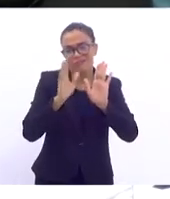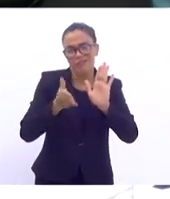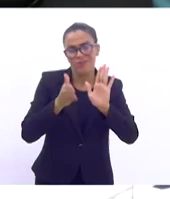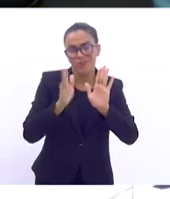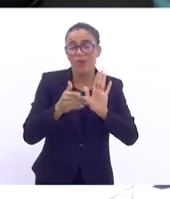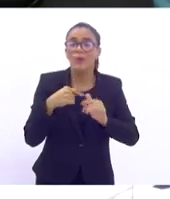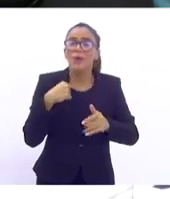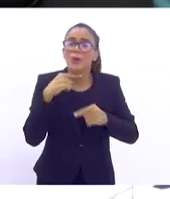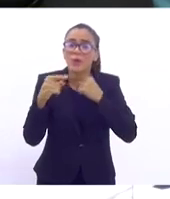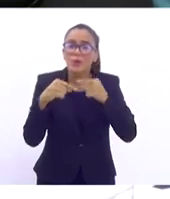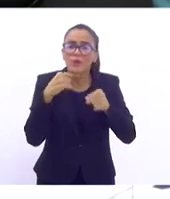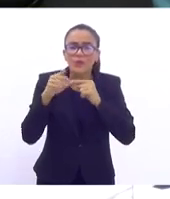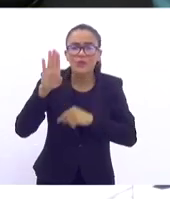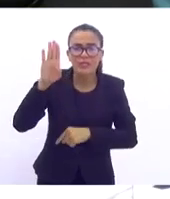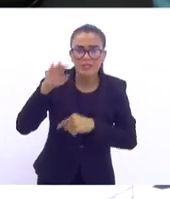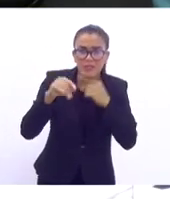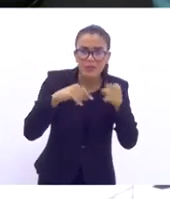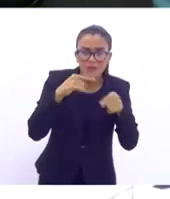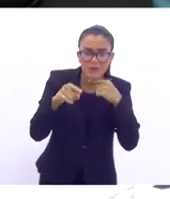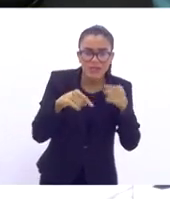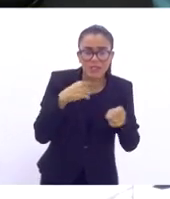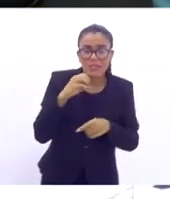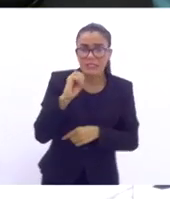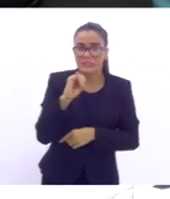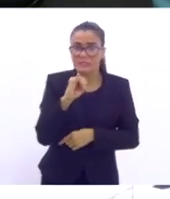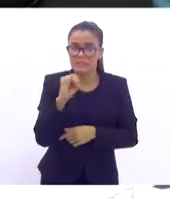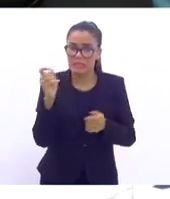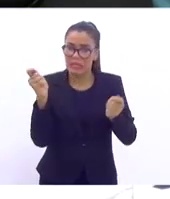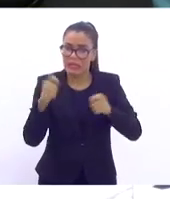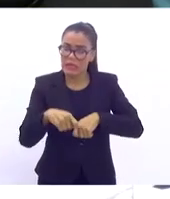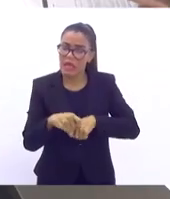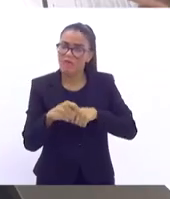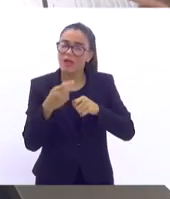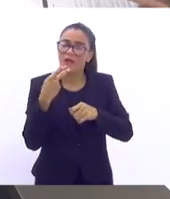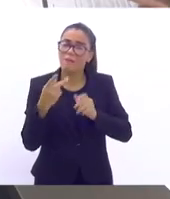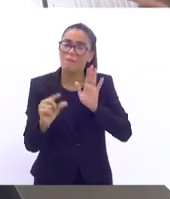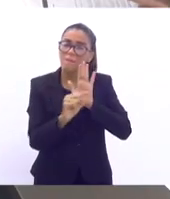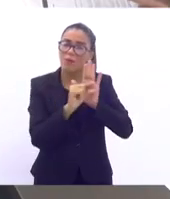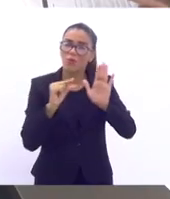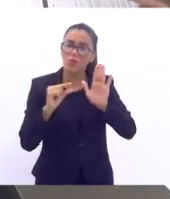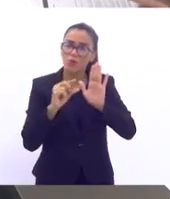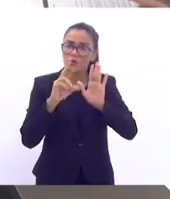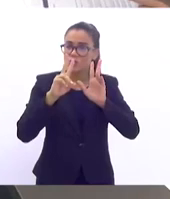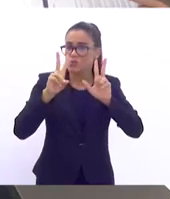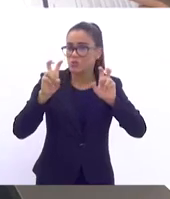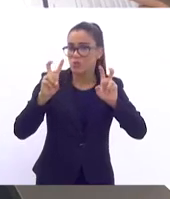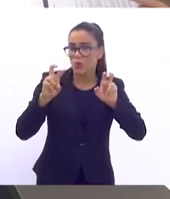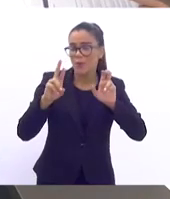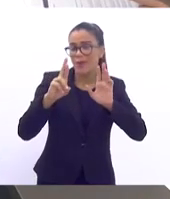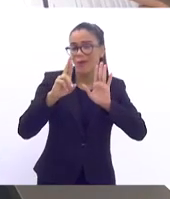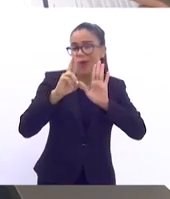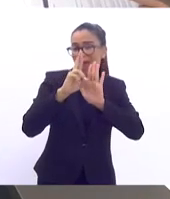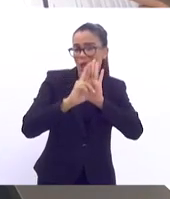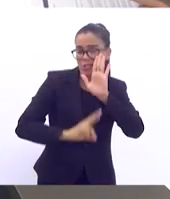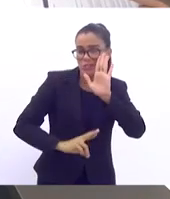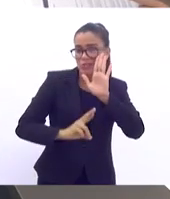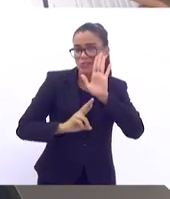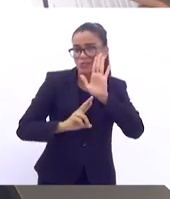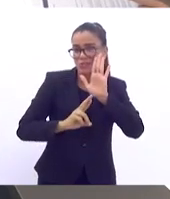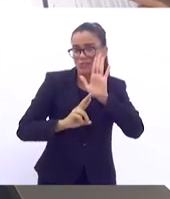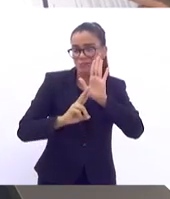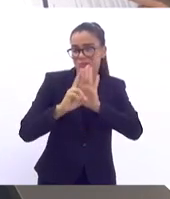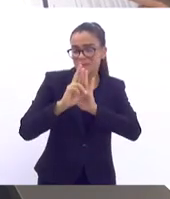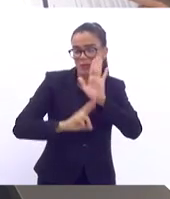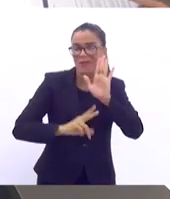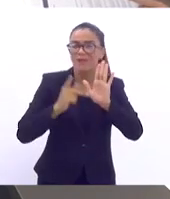eu tenho uma dúvida aqui eu não sei se seria o caso da gente fazer uma menção ao Regimento reconhecer o